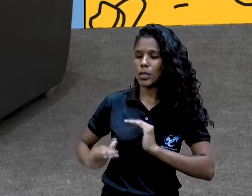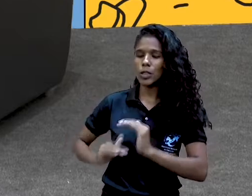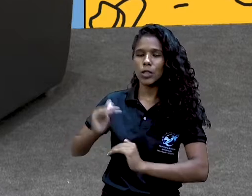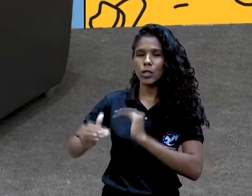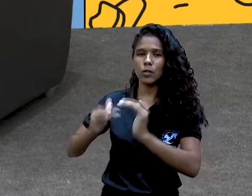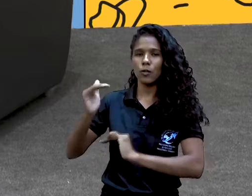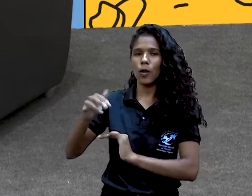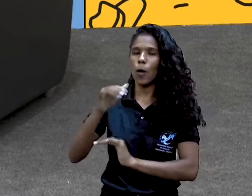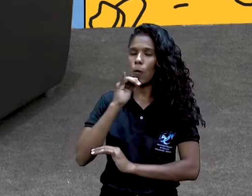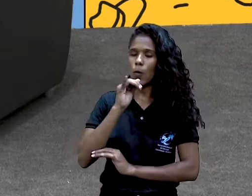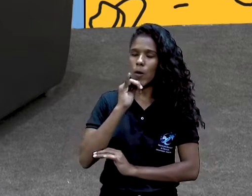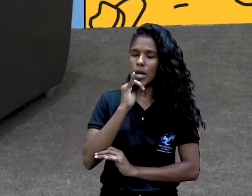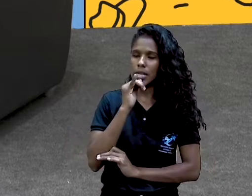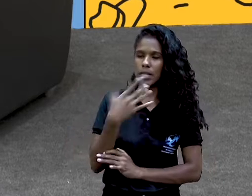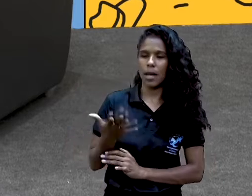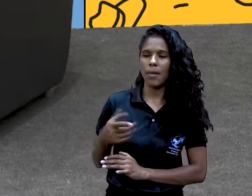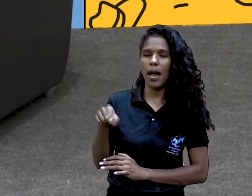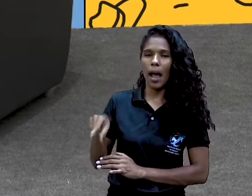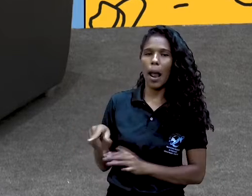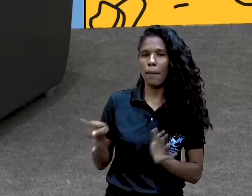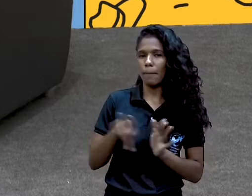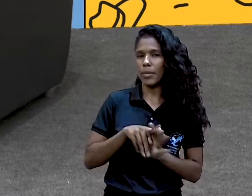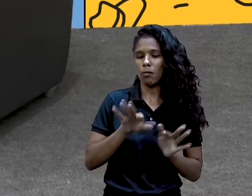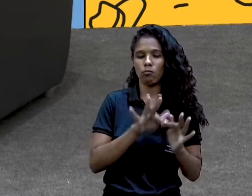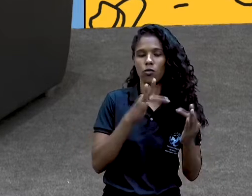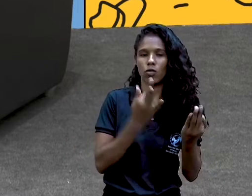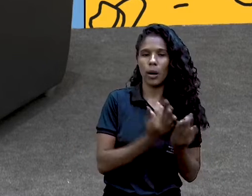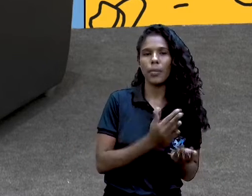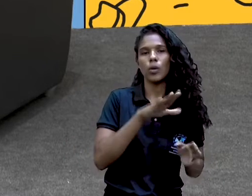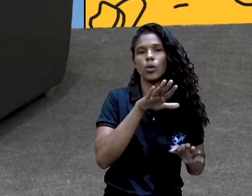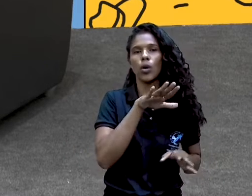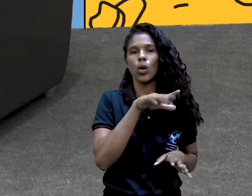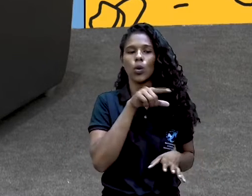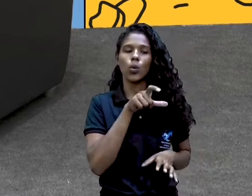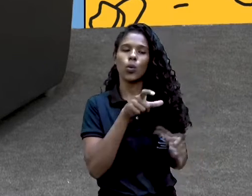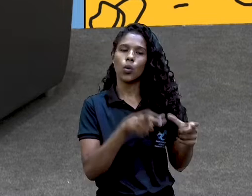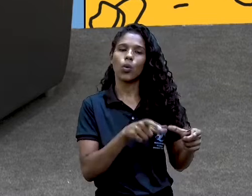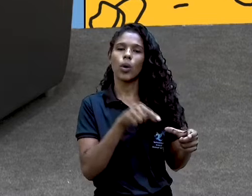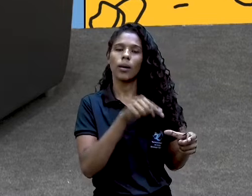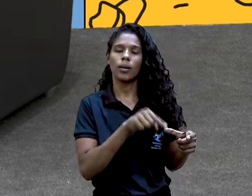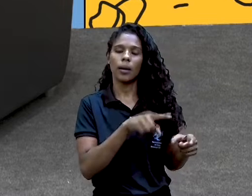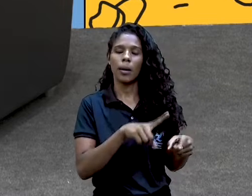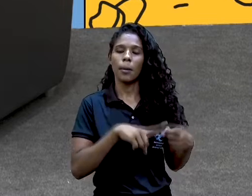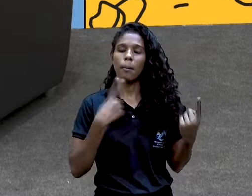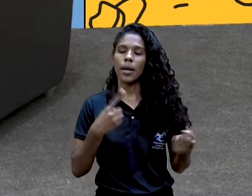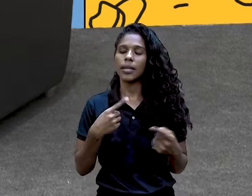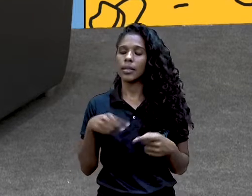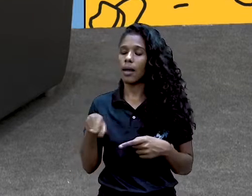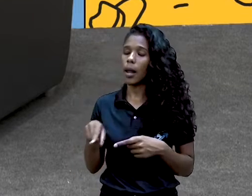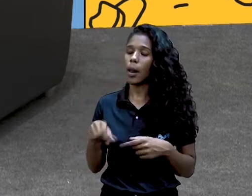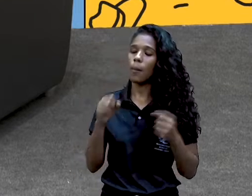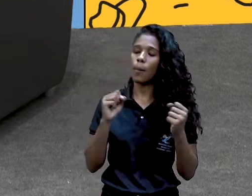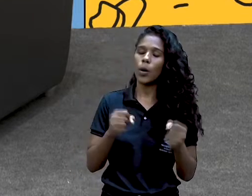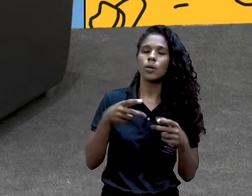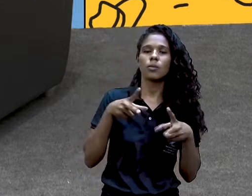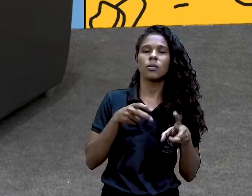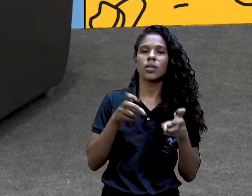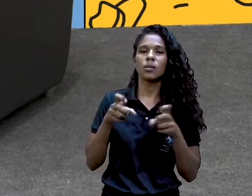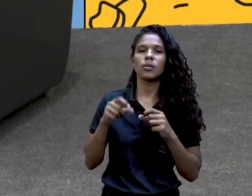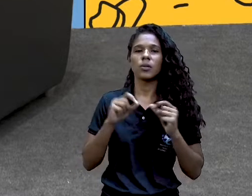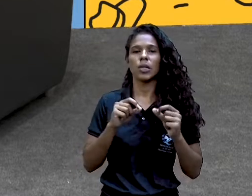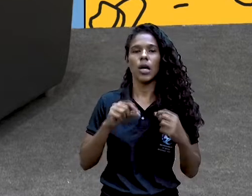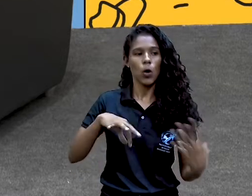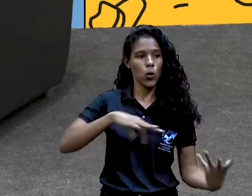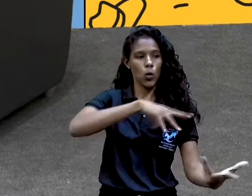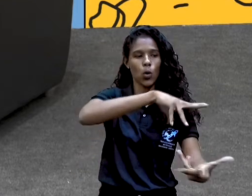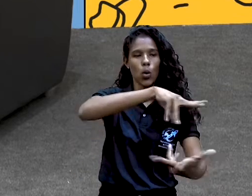exemplo, numa rua, num bairro, depois numa cidade. Quando ela percebe isso, Sofia, ela entende que ela não está sozinha, que